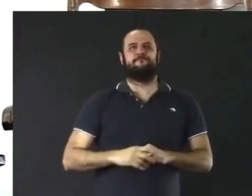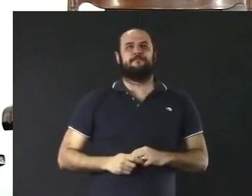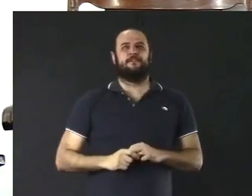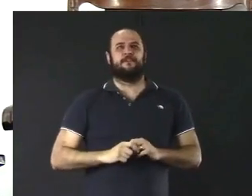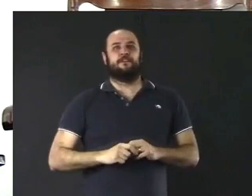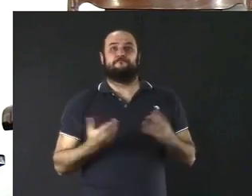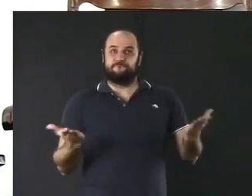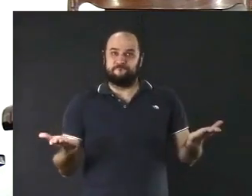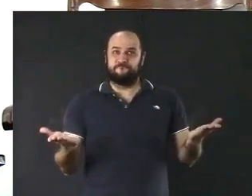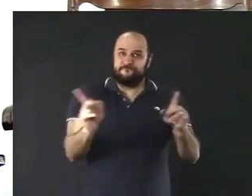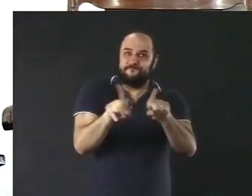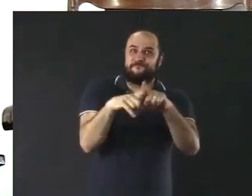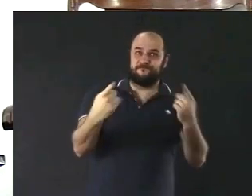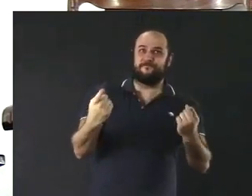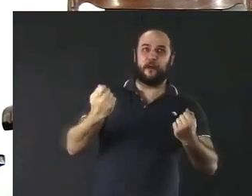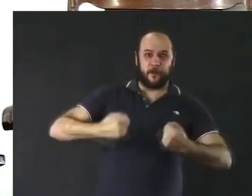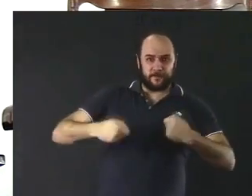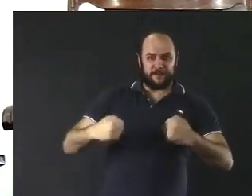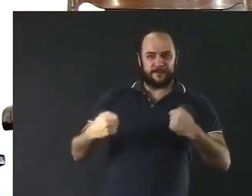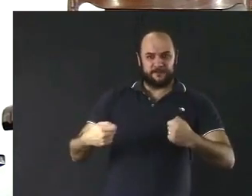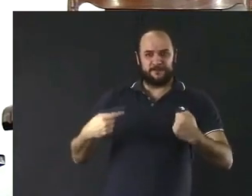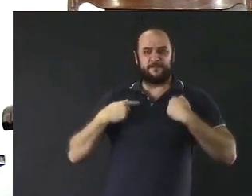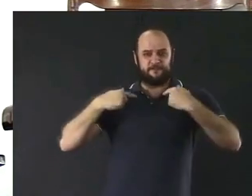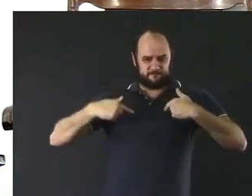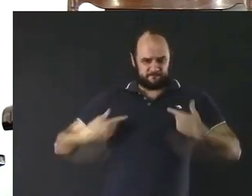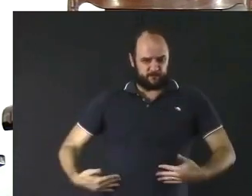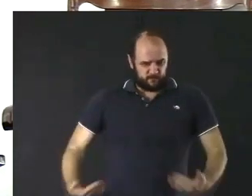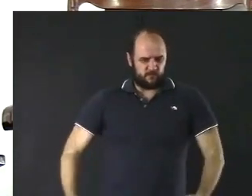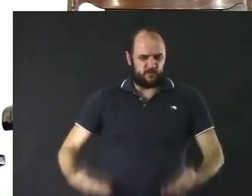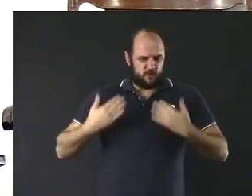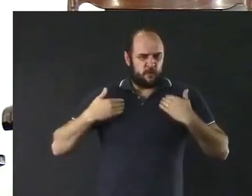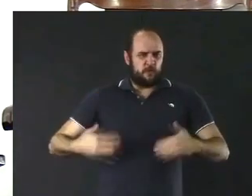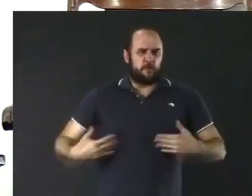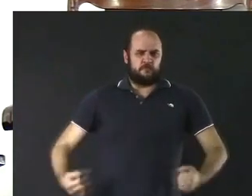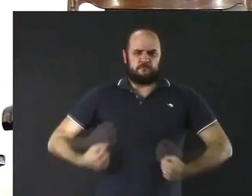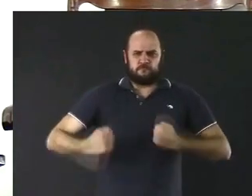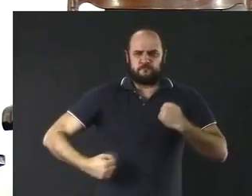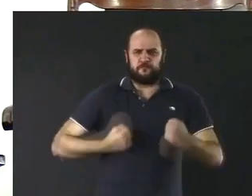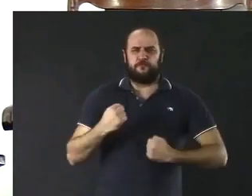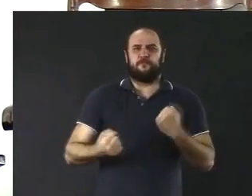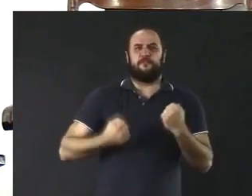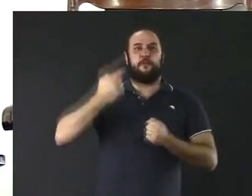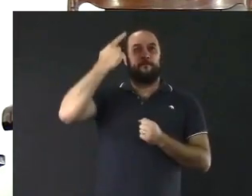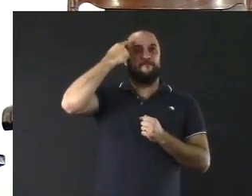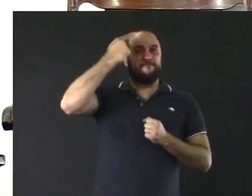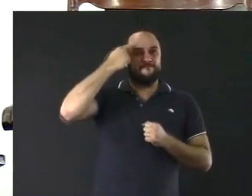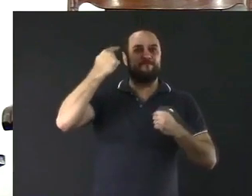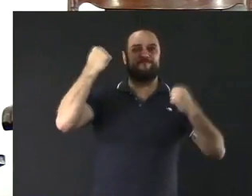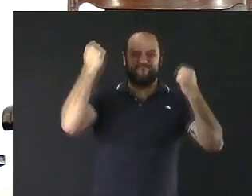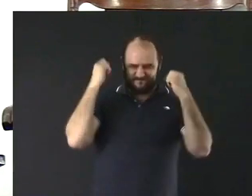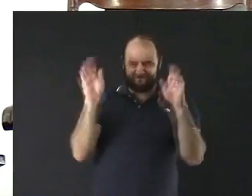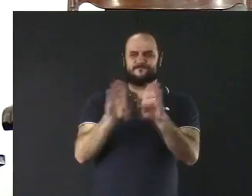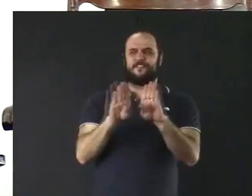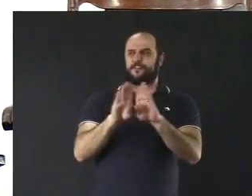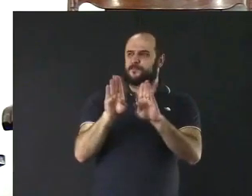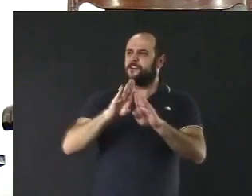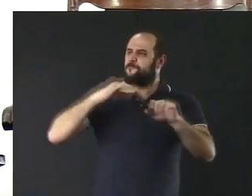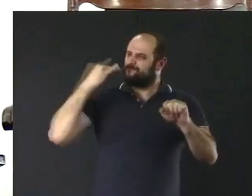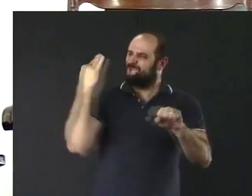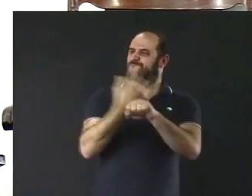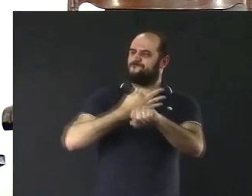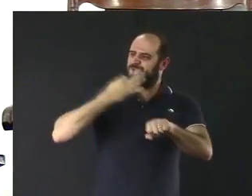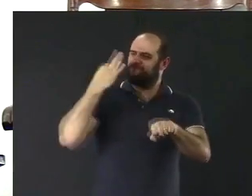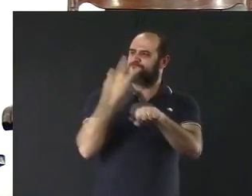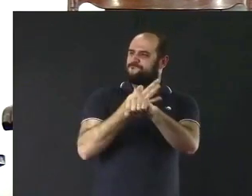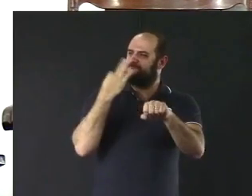Ou seja, ele precisa educar tanto a sua mente como o seu corpo a suportar